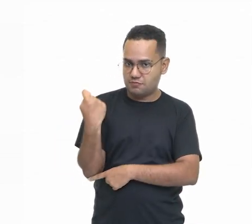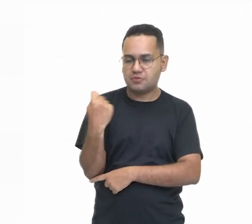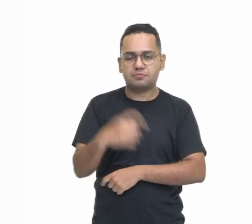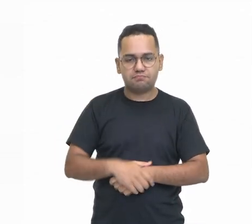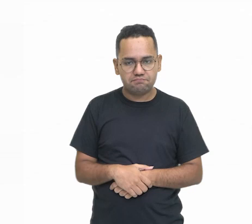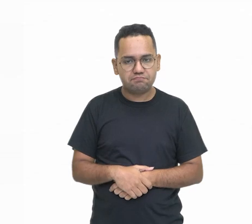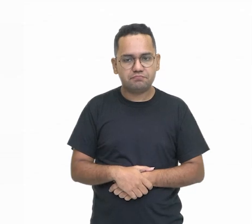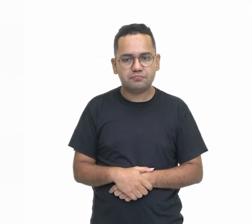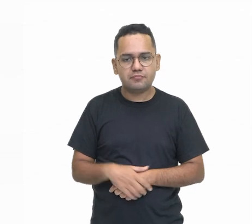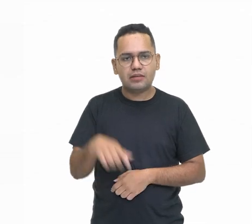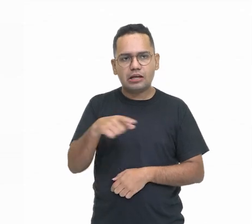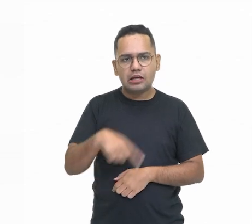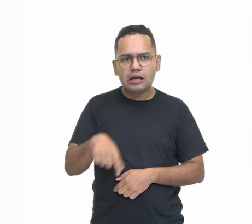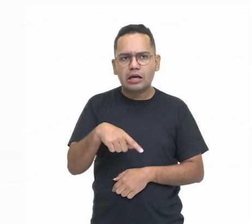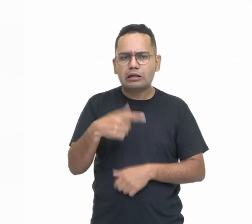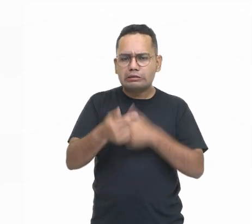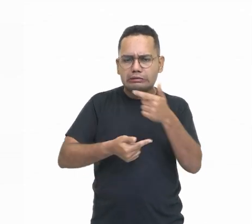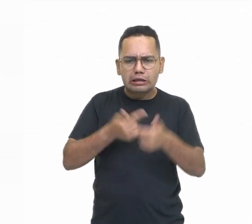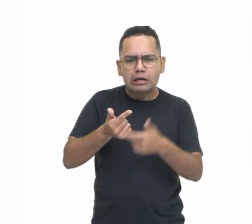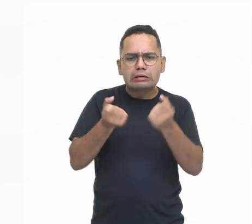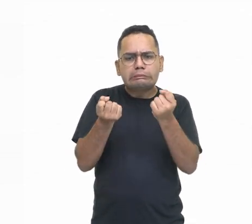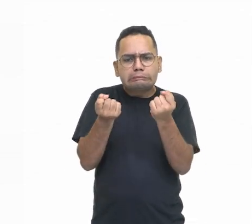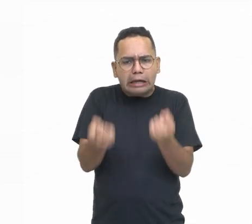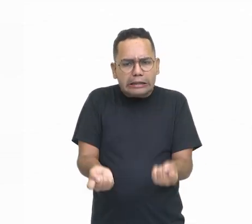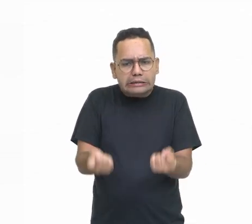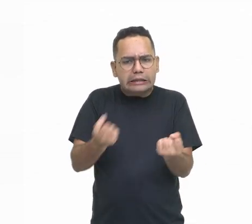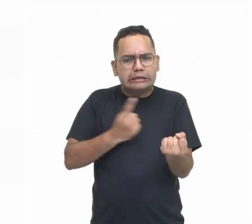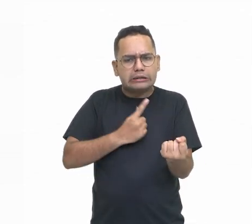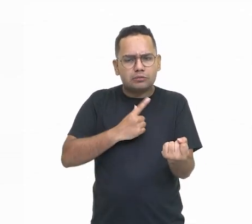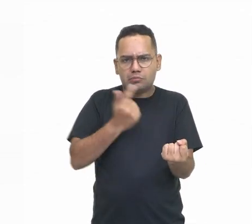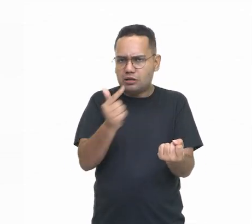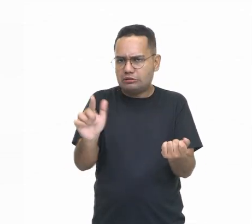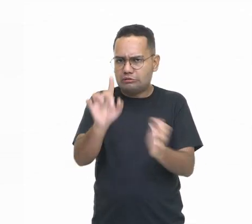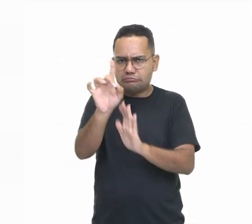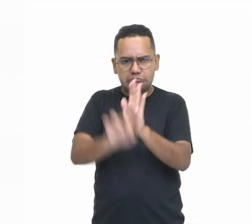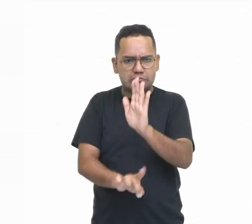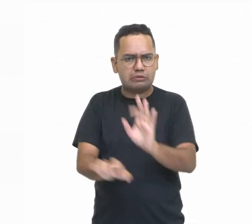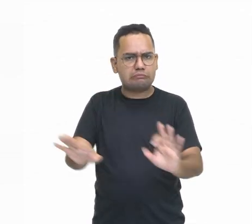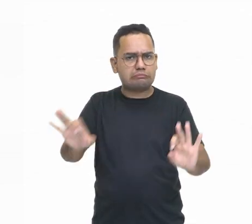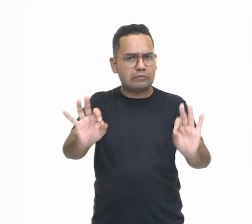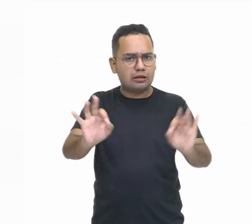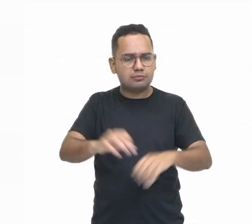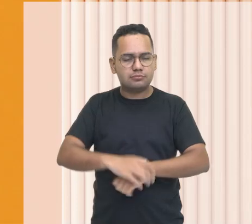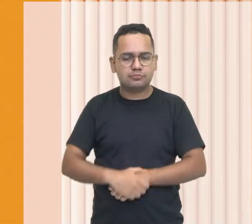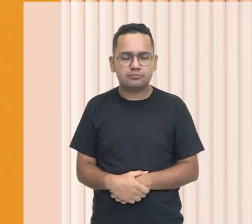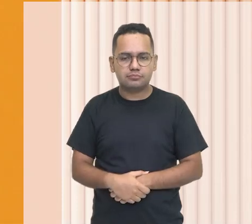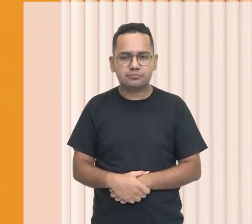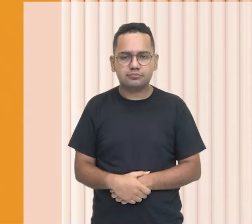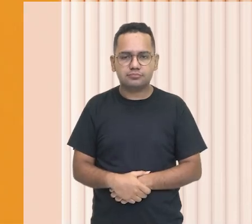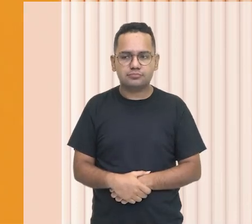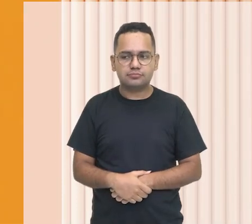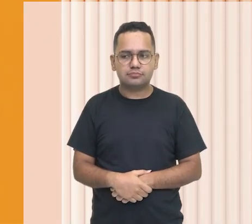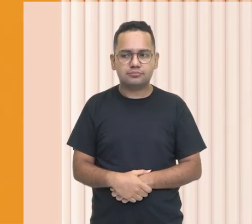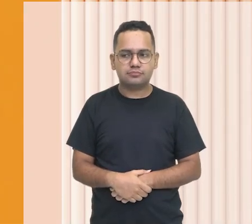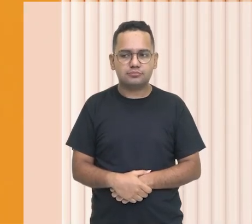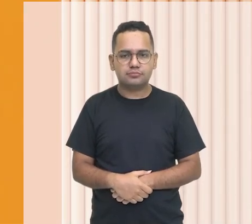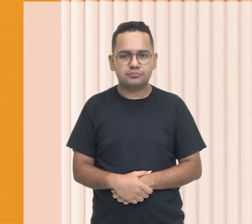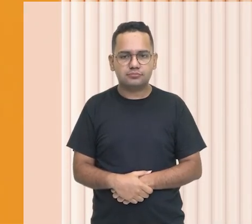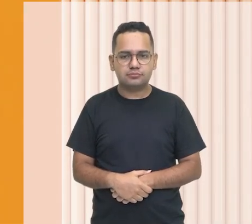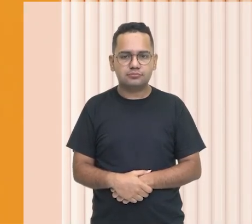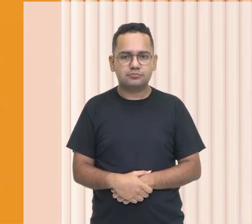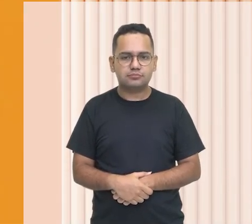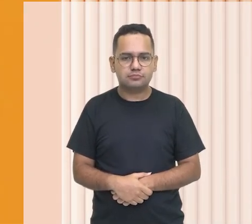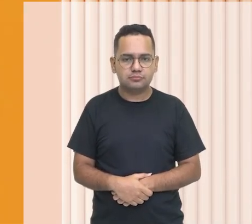os trabalhos mais pesados, obviamente, e não tinham nenhum direito, tá? Dentro do